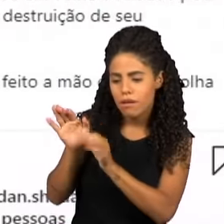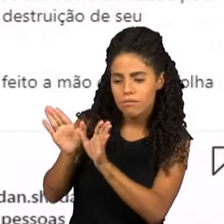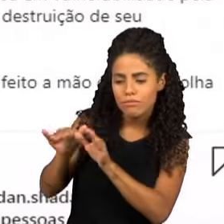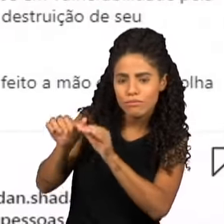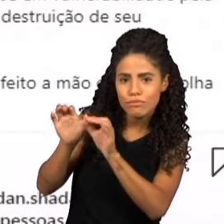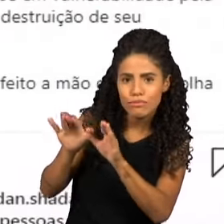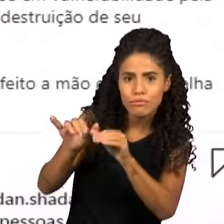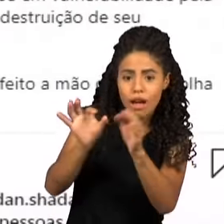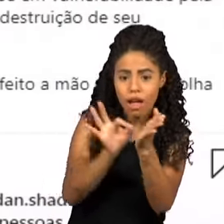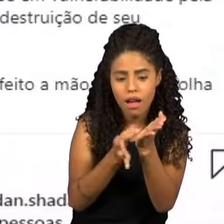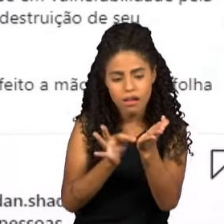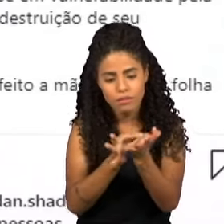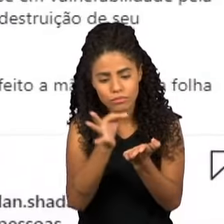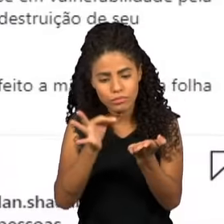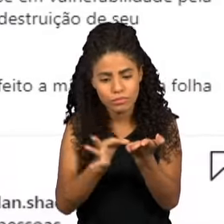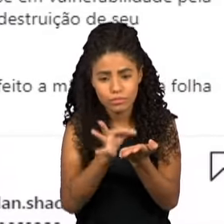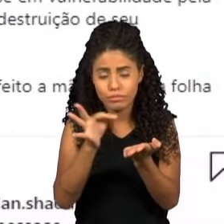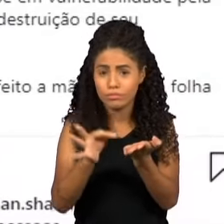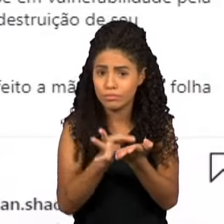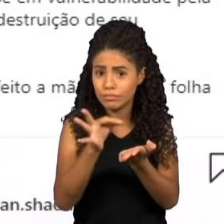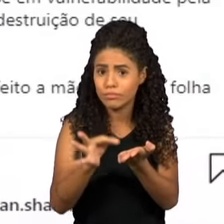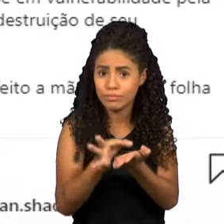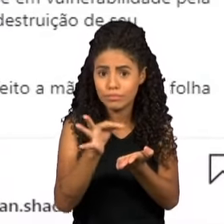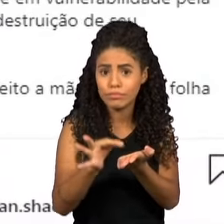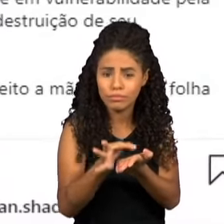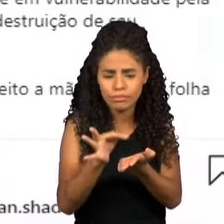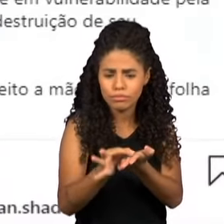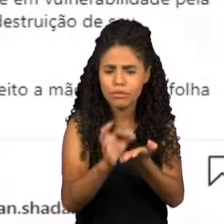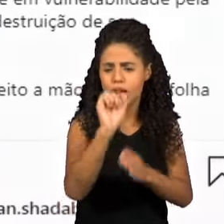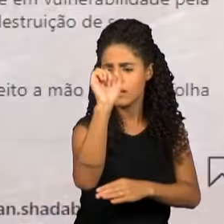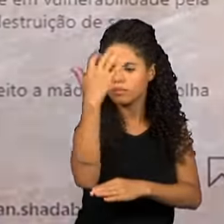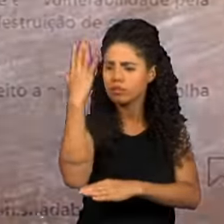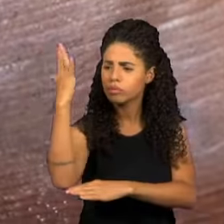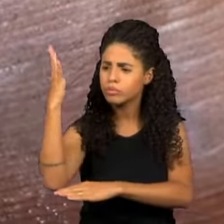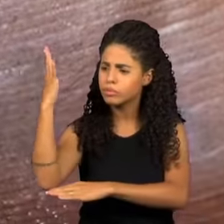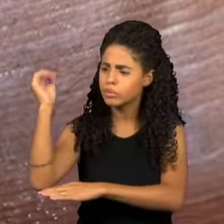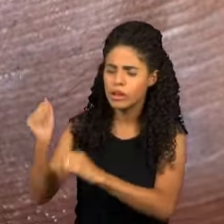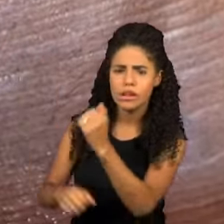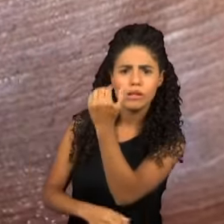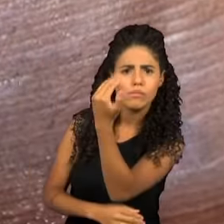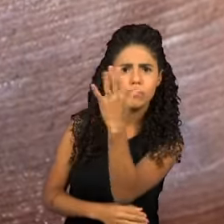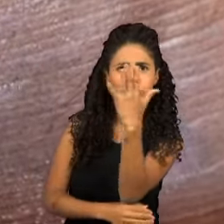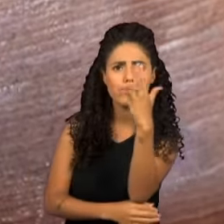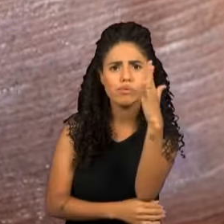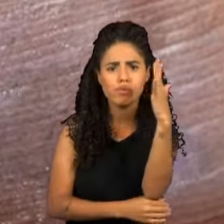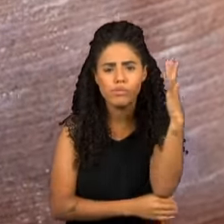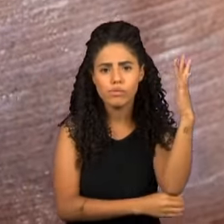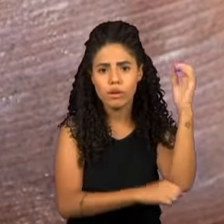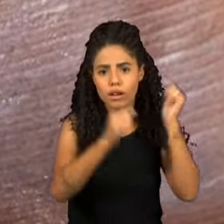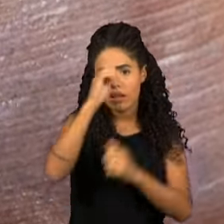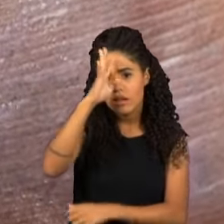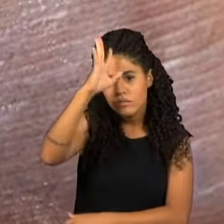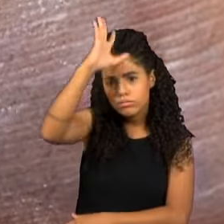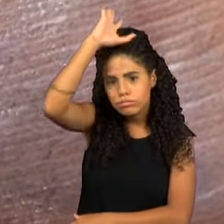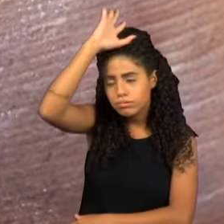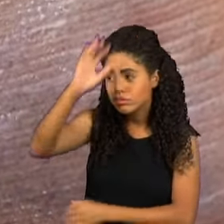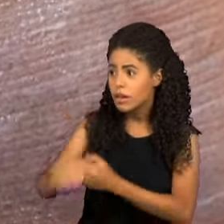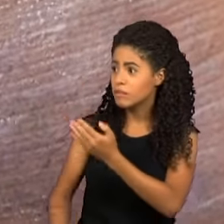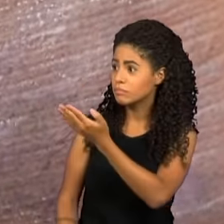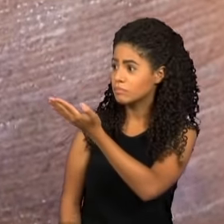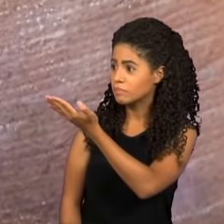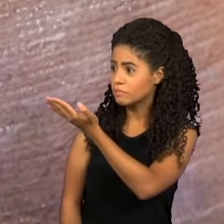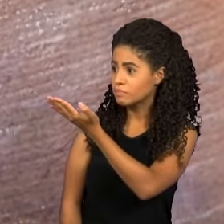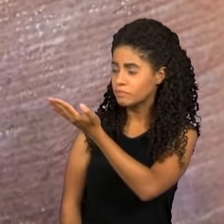Leque, do Sudeste, é da Mata Atlântica. Quando se sente ameaçada, abre esta crista na cabeça para tentar se